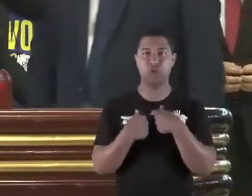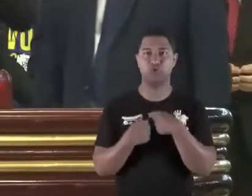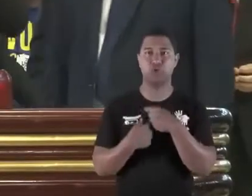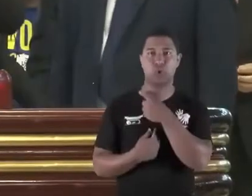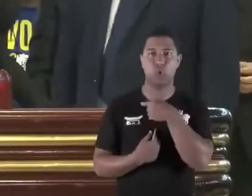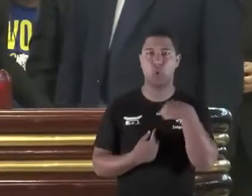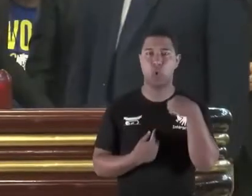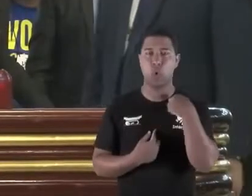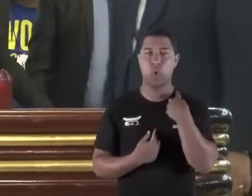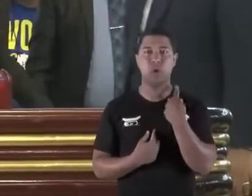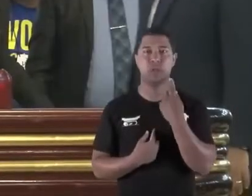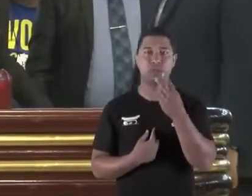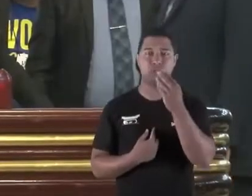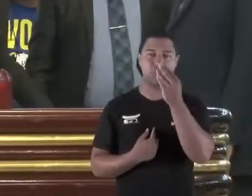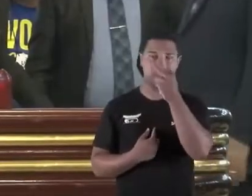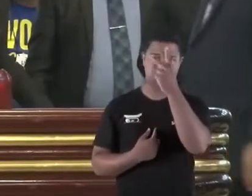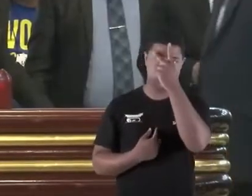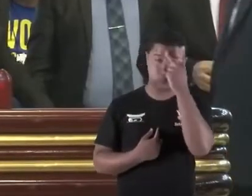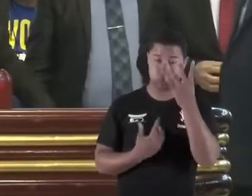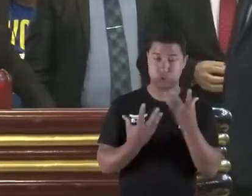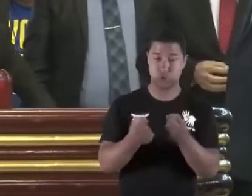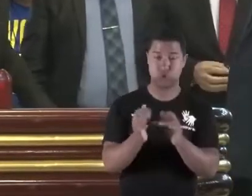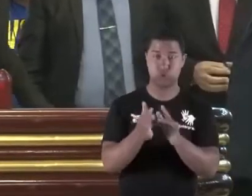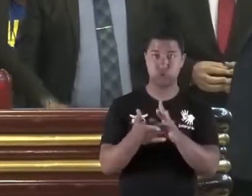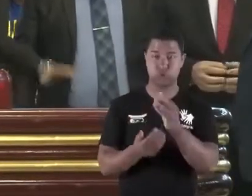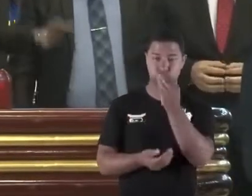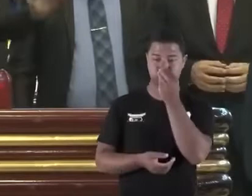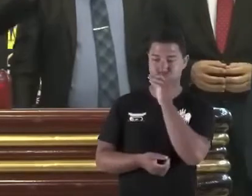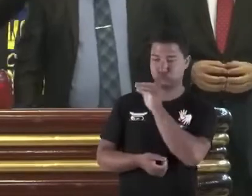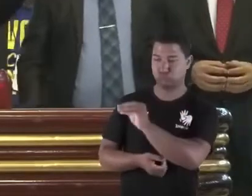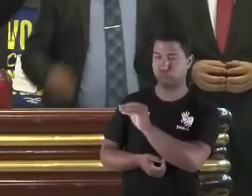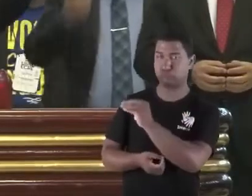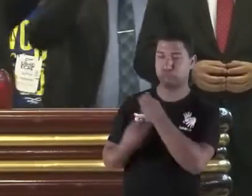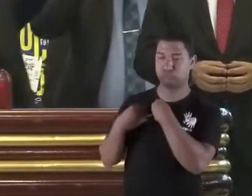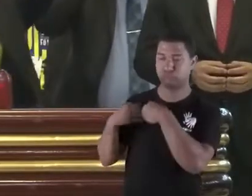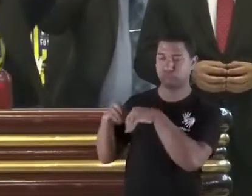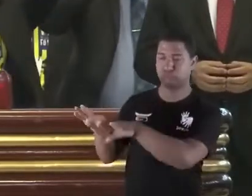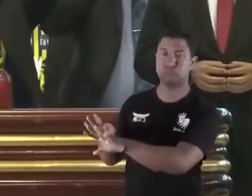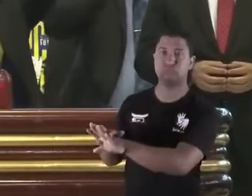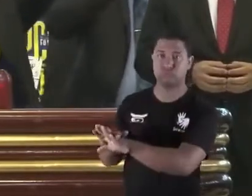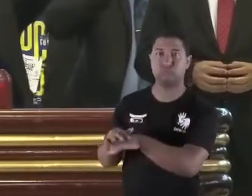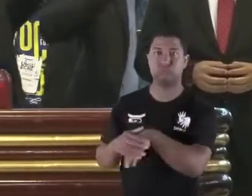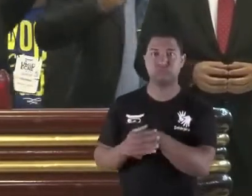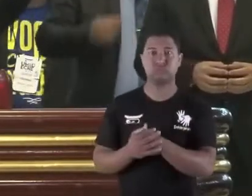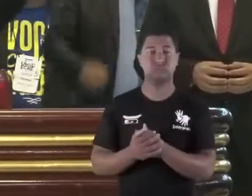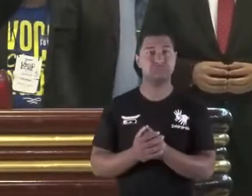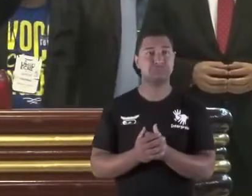pessoas estão aceitando a Jesus, estão jogando fora as vaidades.